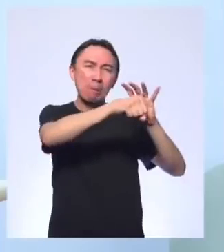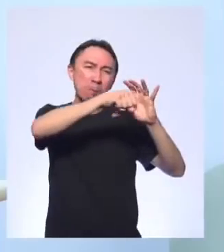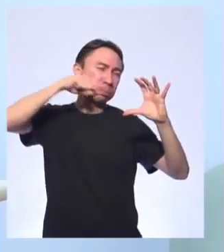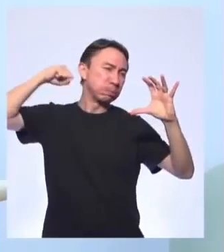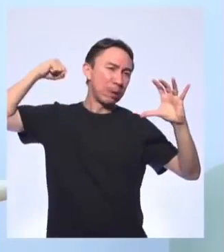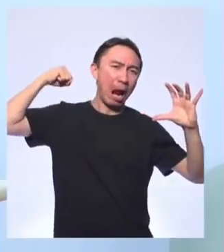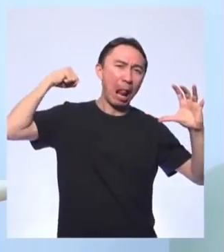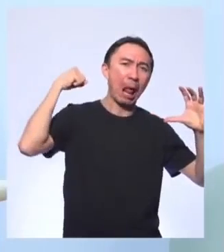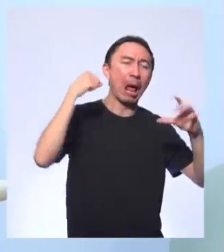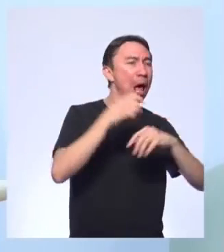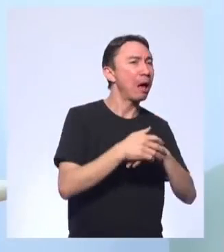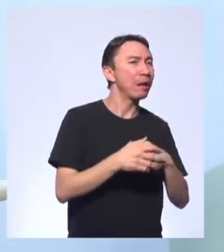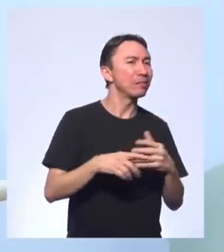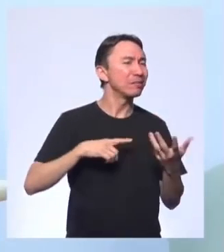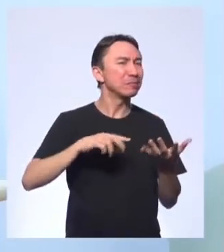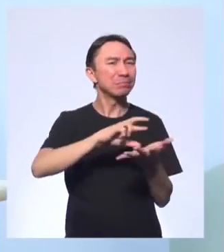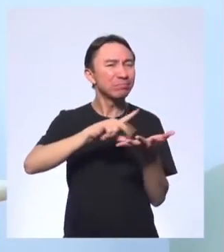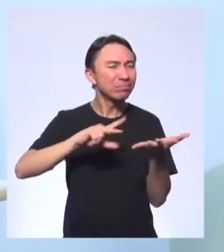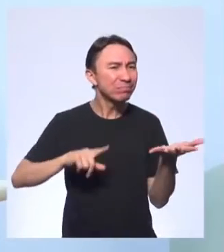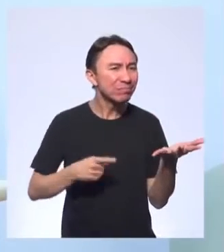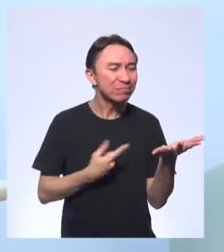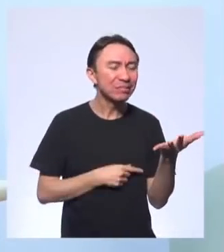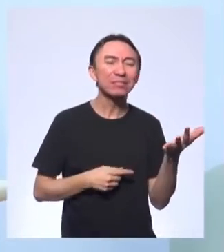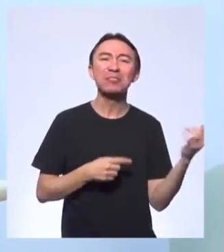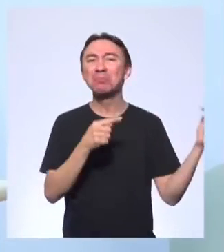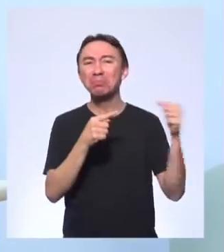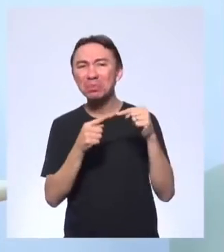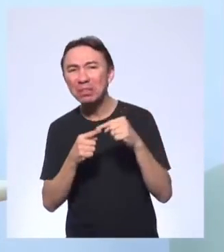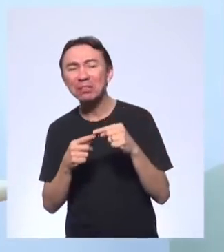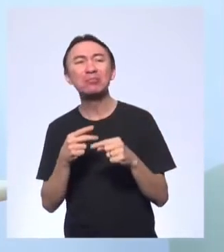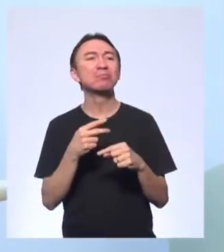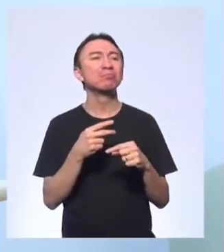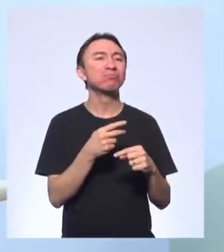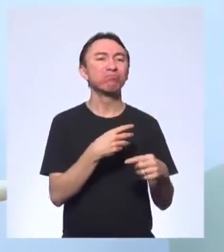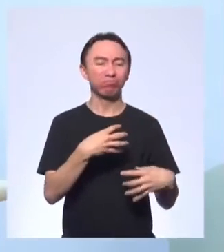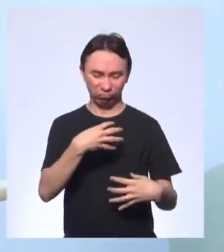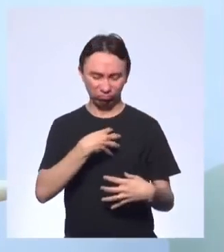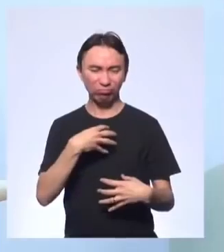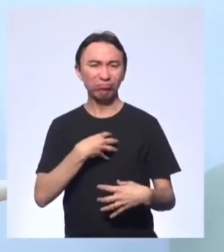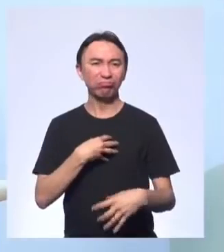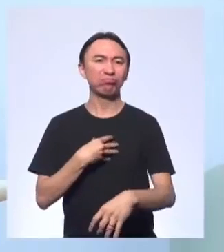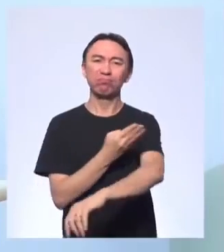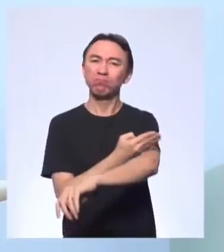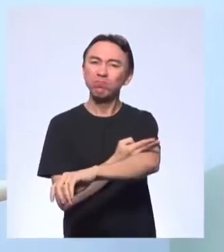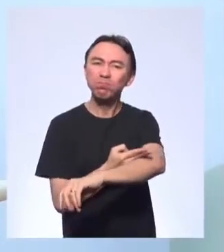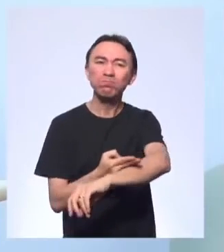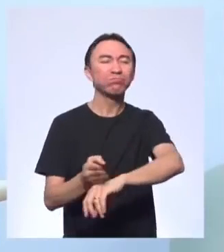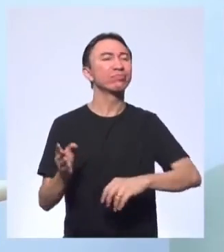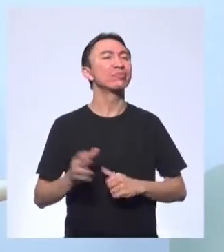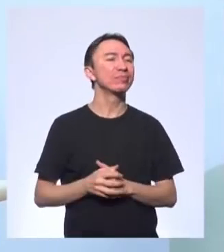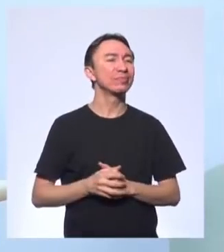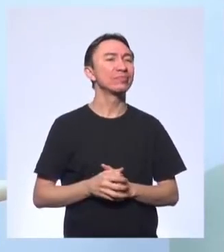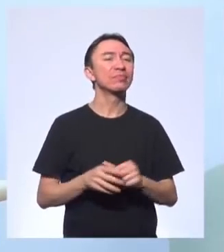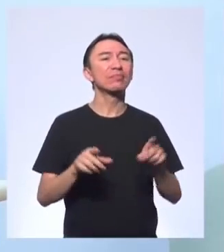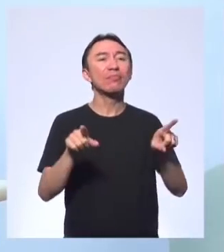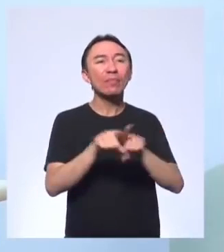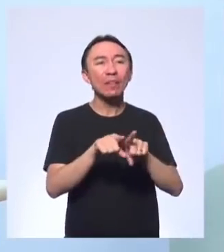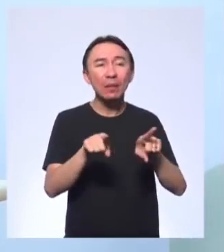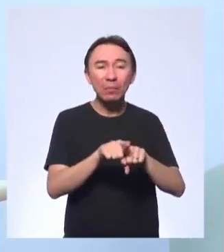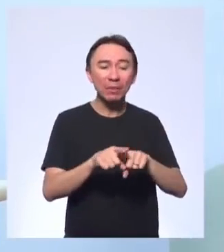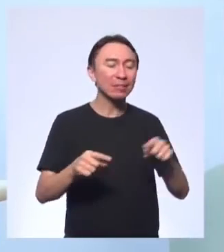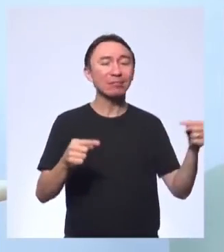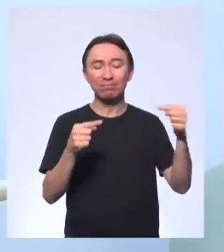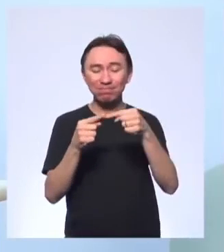ligado ao comportamento e também é ligado, muitas vezes, ao que a gente vai falar um pouquinho agora, que é o consumo